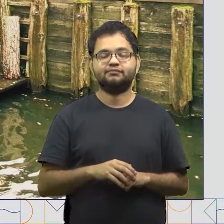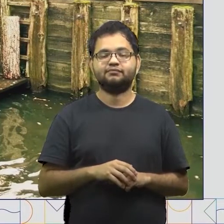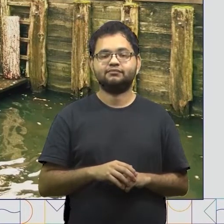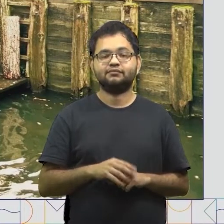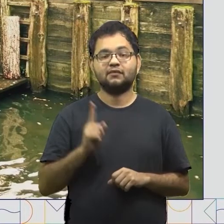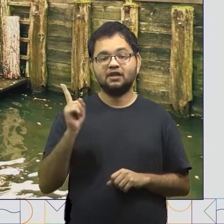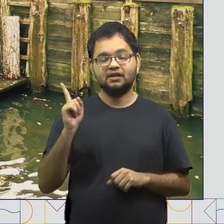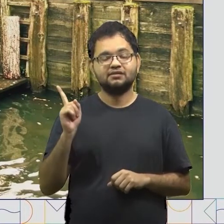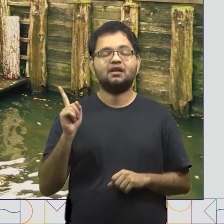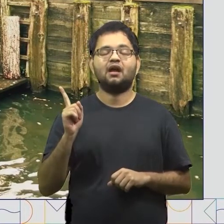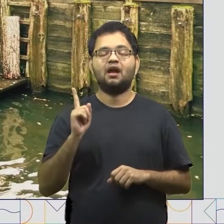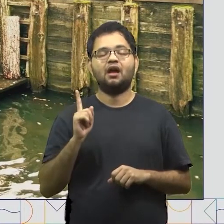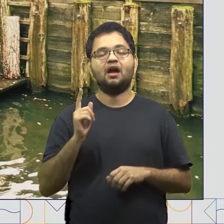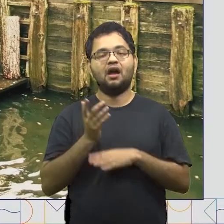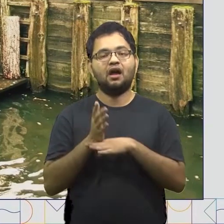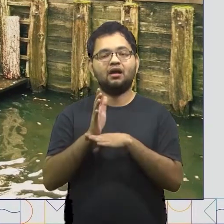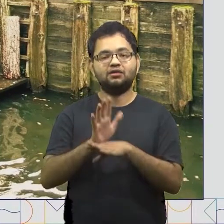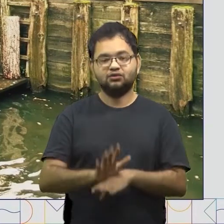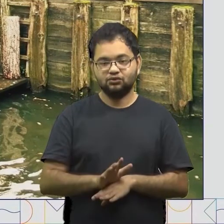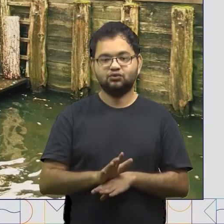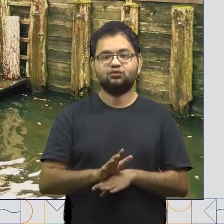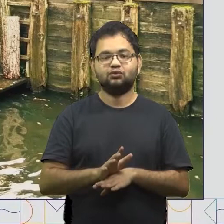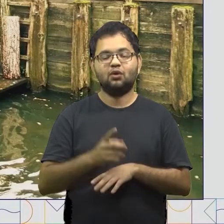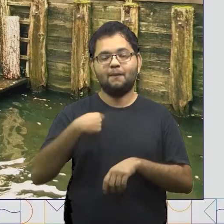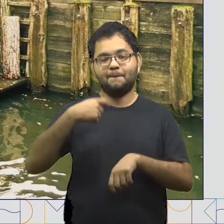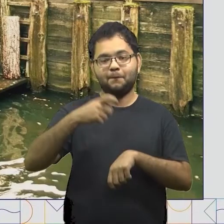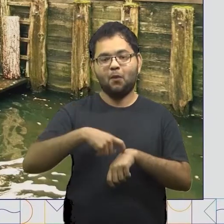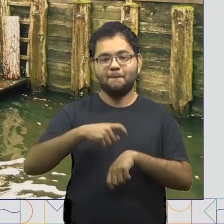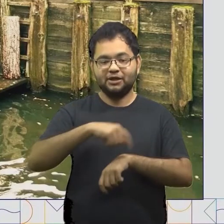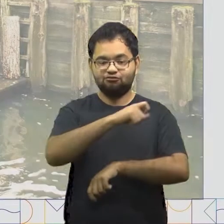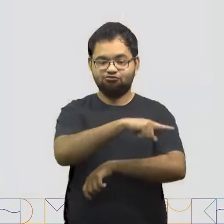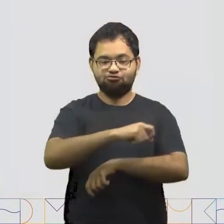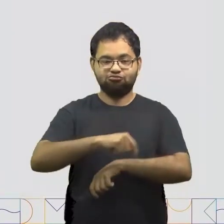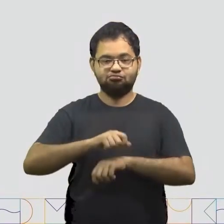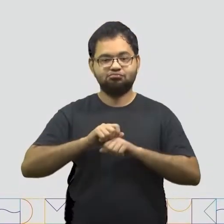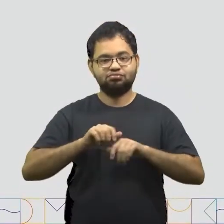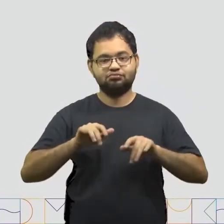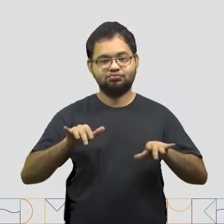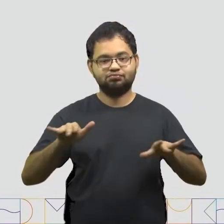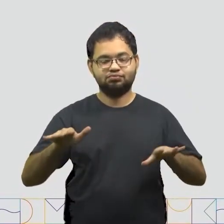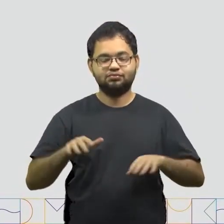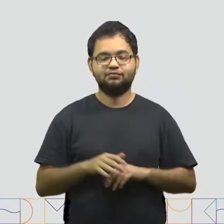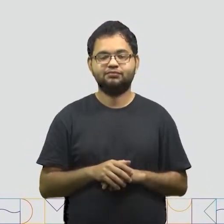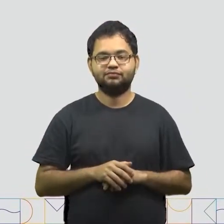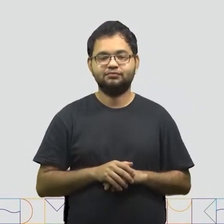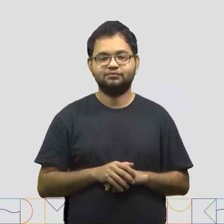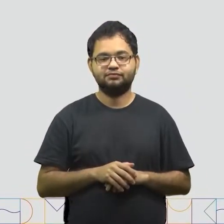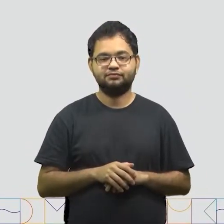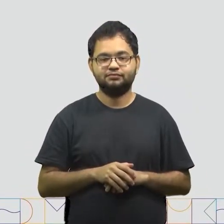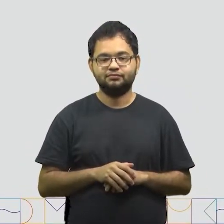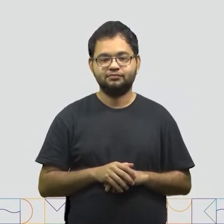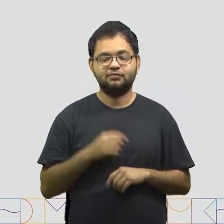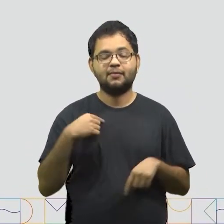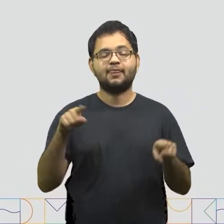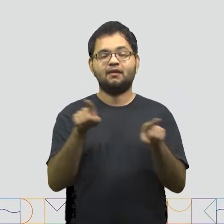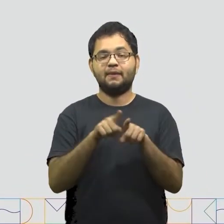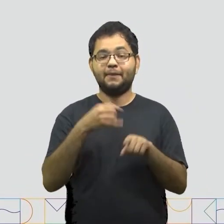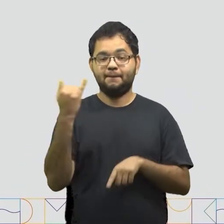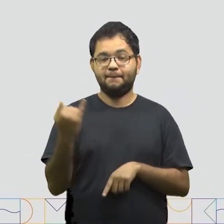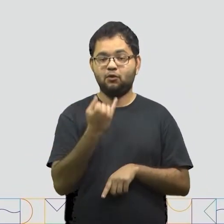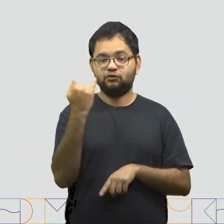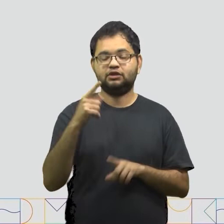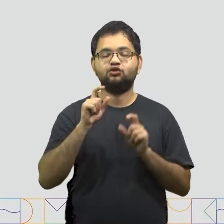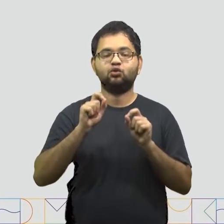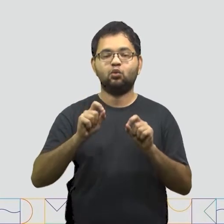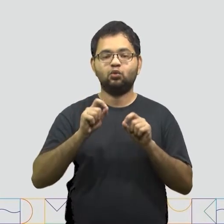aperfeiçoamento dele contribuiu muito para o aumento da produção os filtros outro elemento importante foi o sistema de revezamento